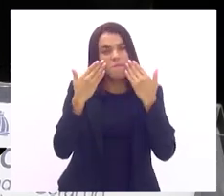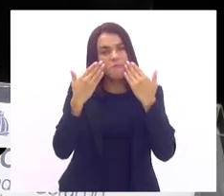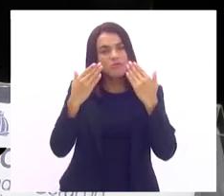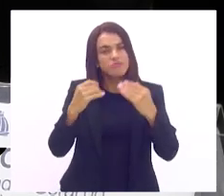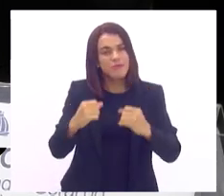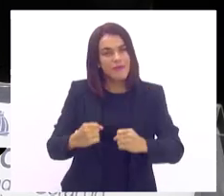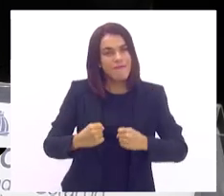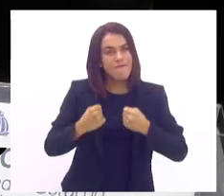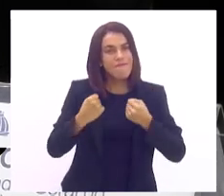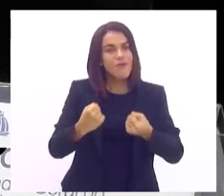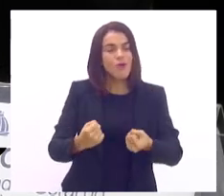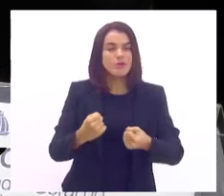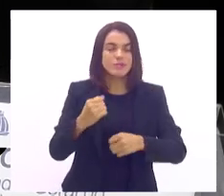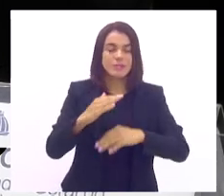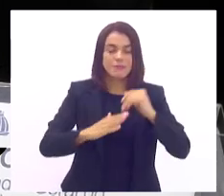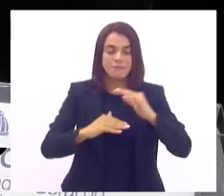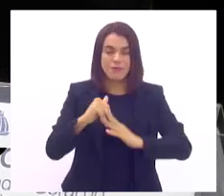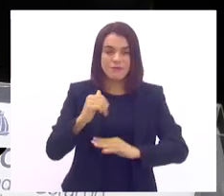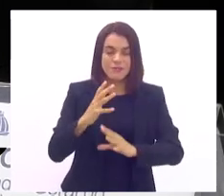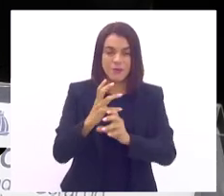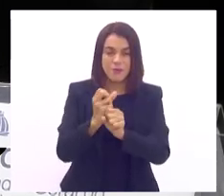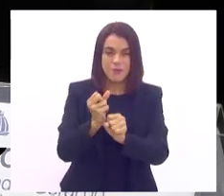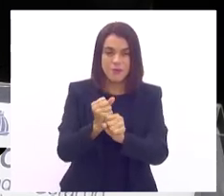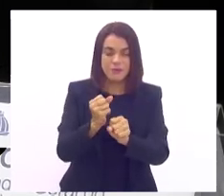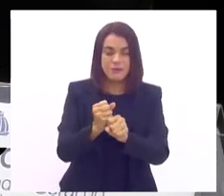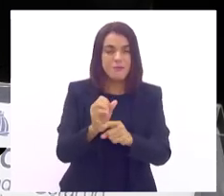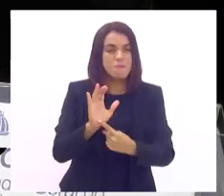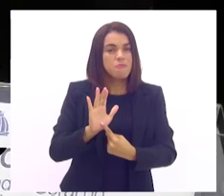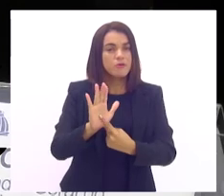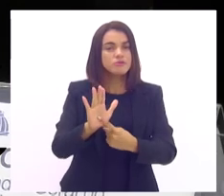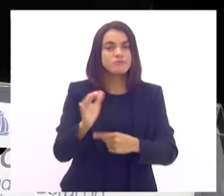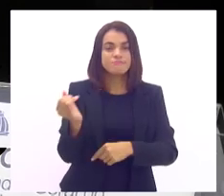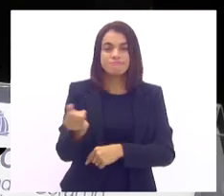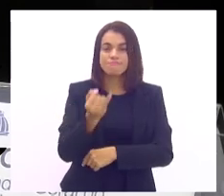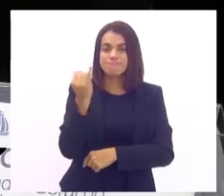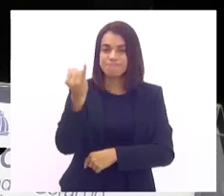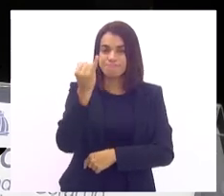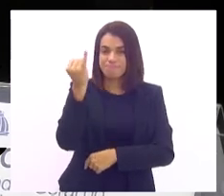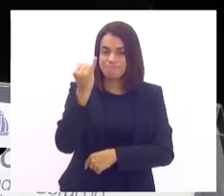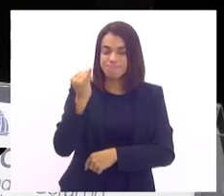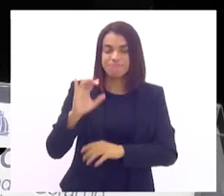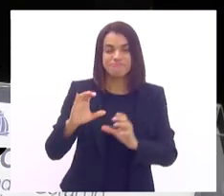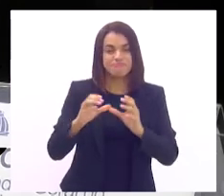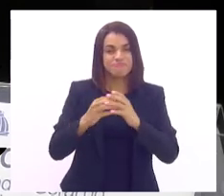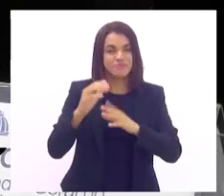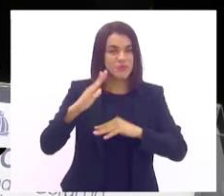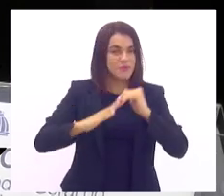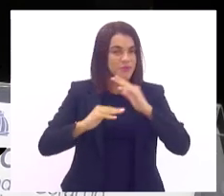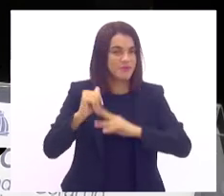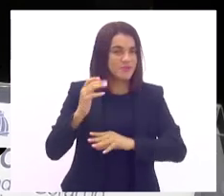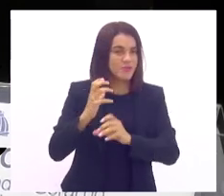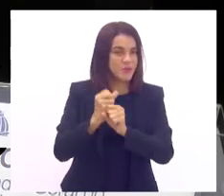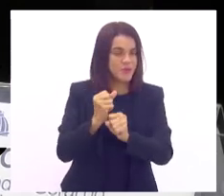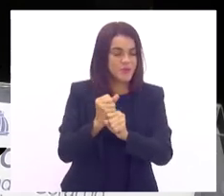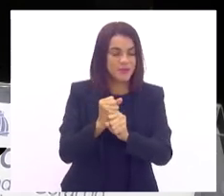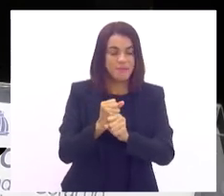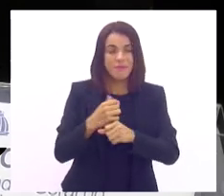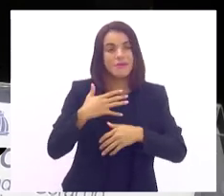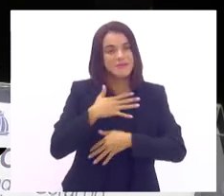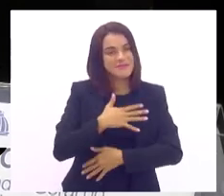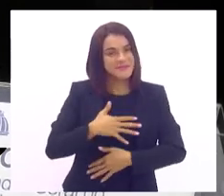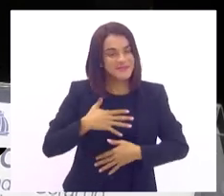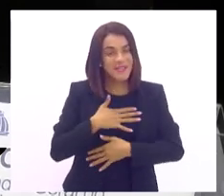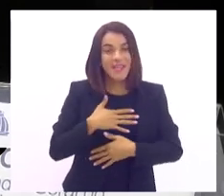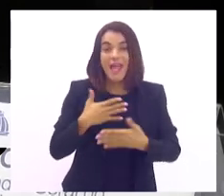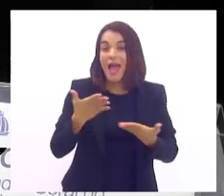força contábil do país, mostrando a importância. É, foi de grande satisfação. E aí aqui eu já faço